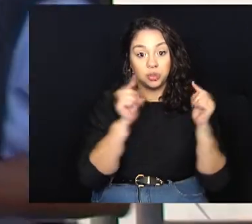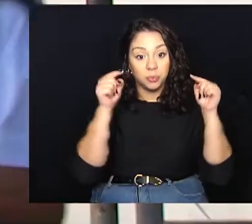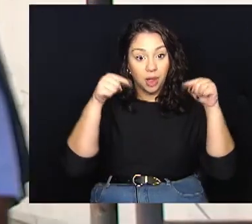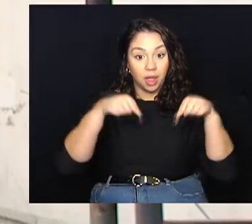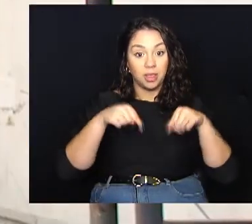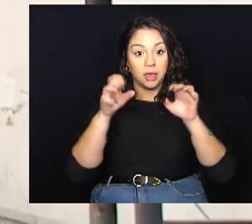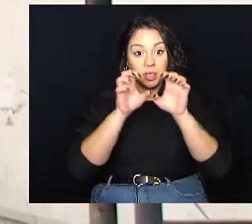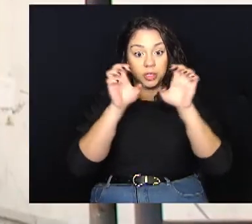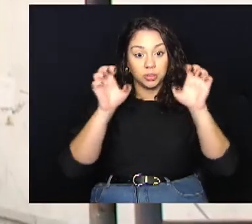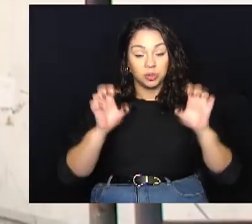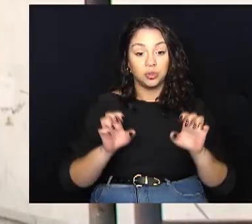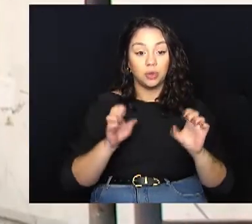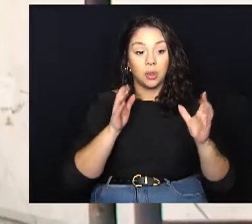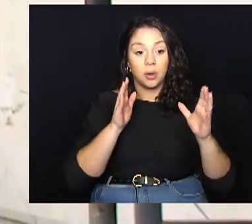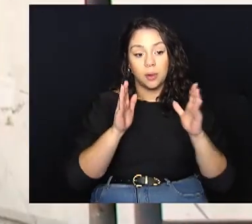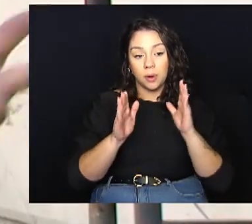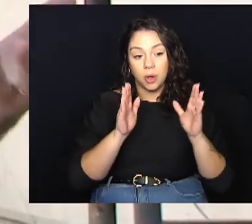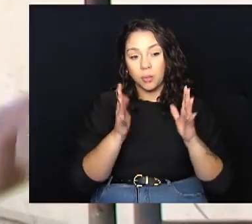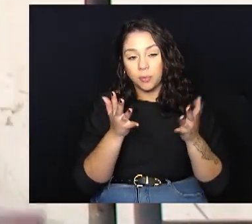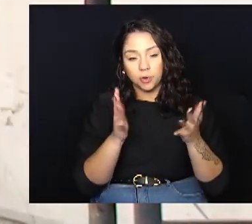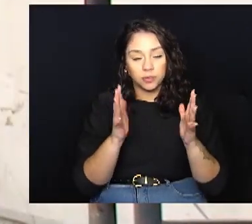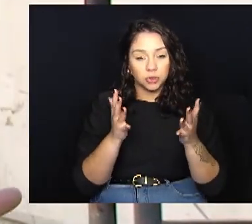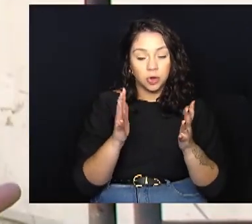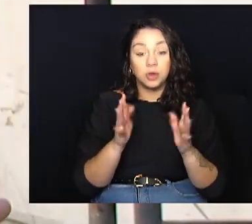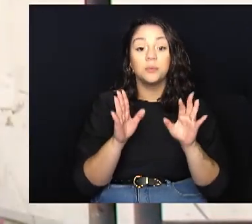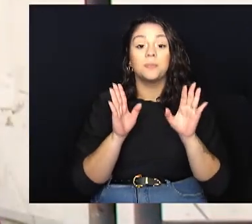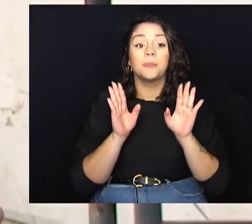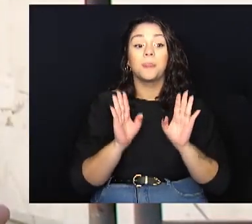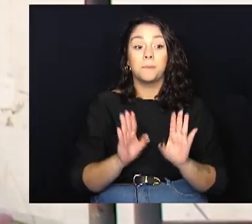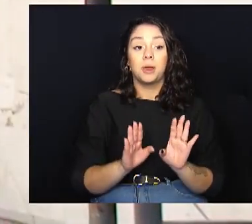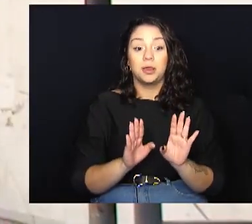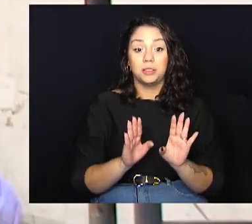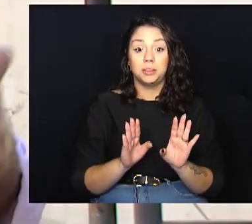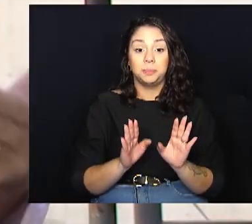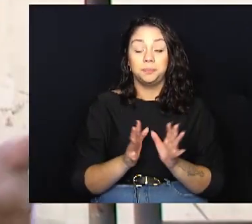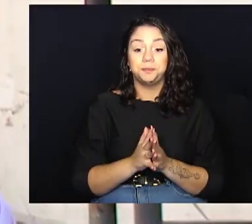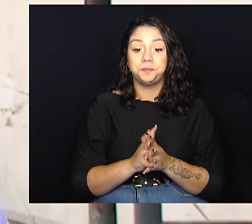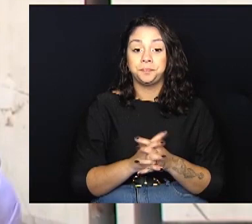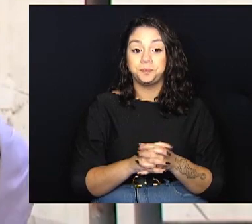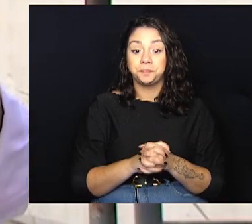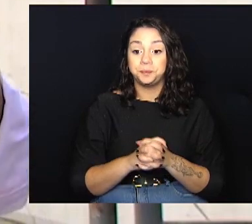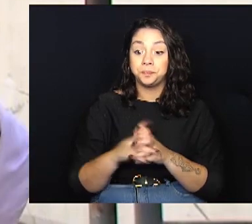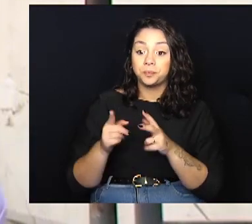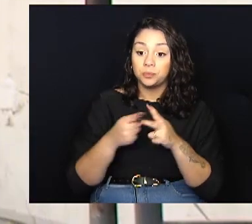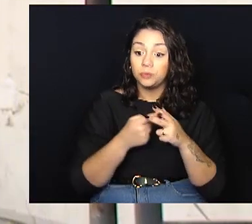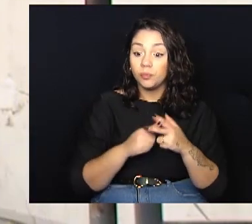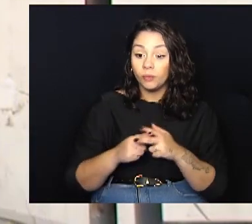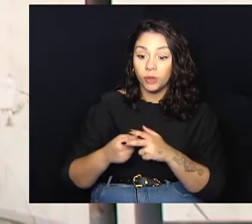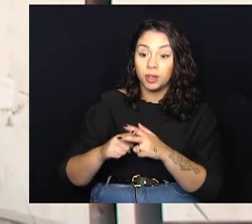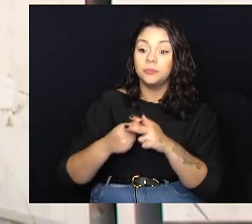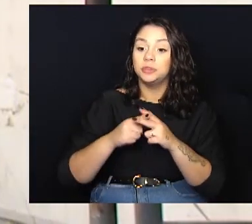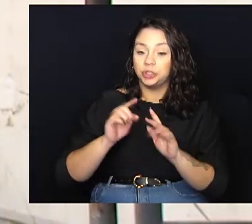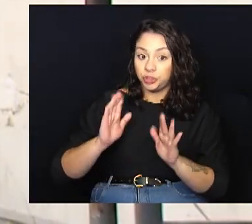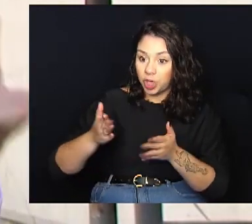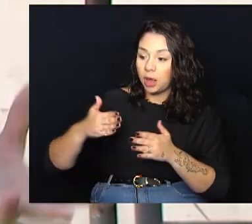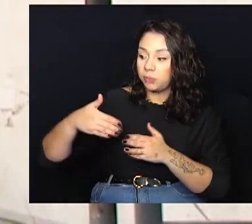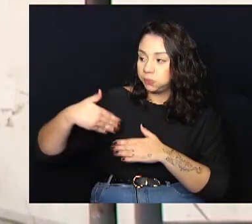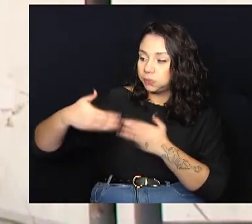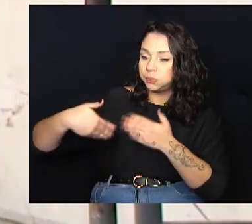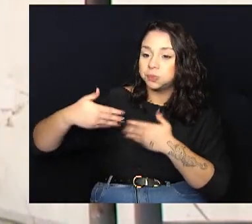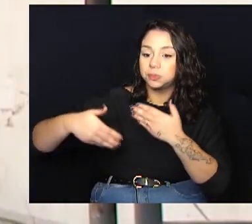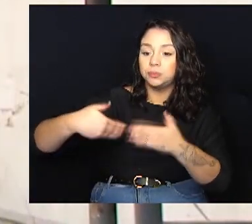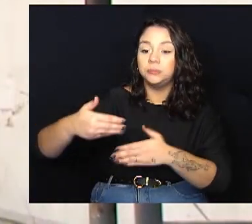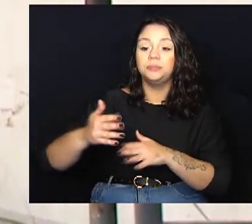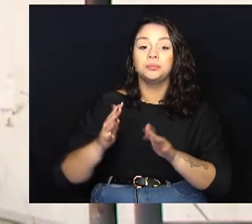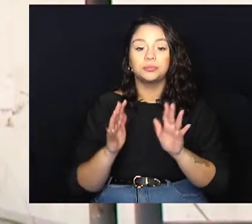estrutura provisória porém não é as reformas estão bem adiantadas e dentro